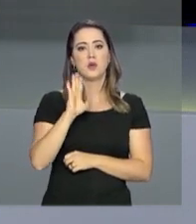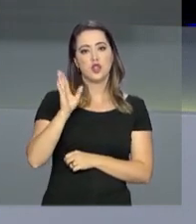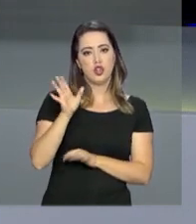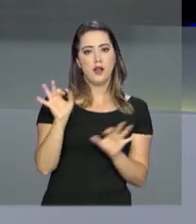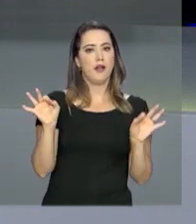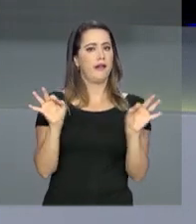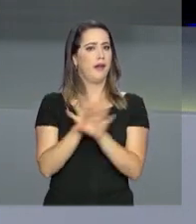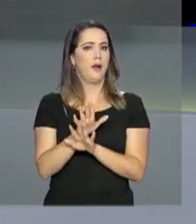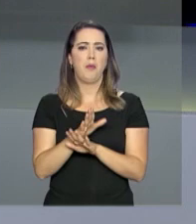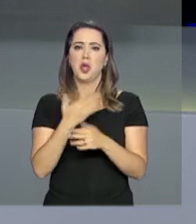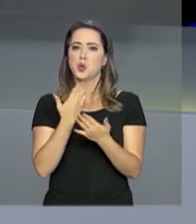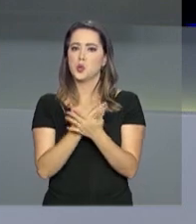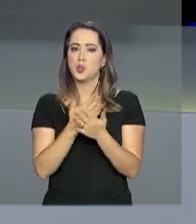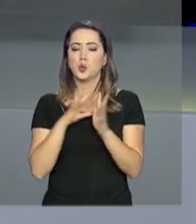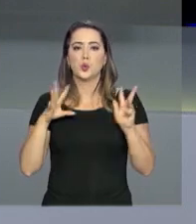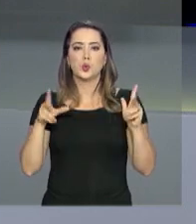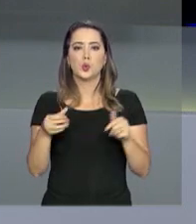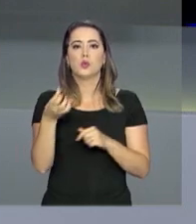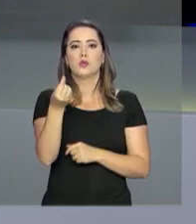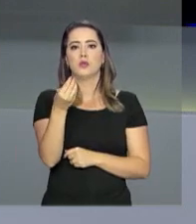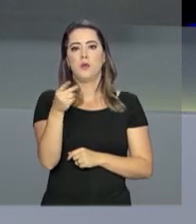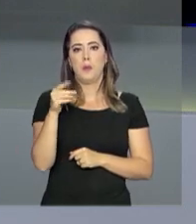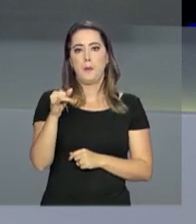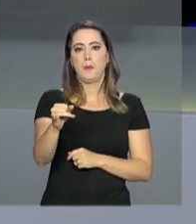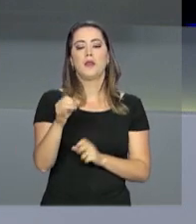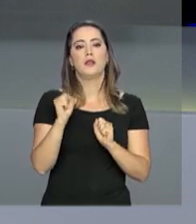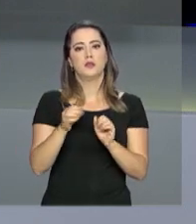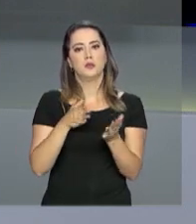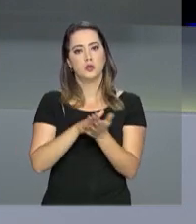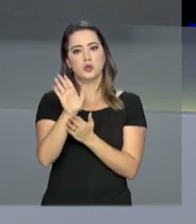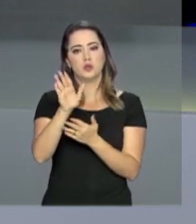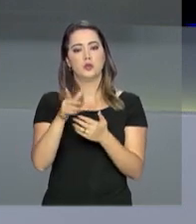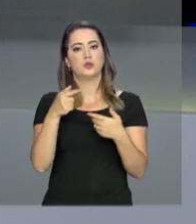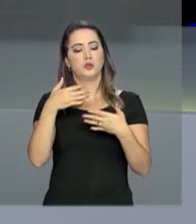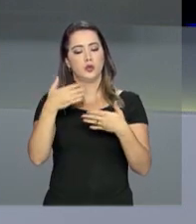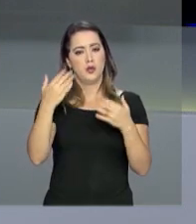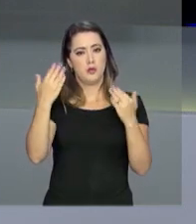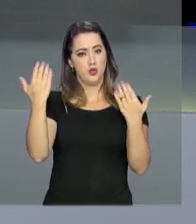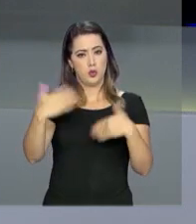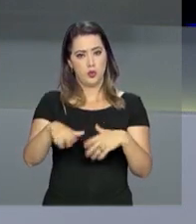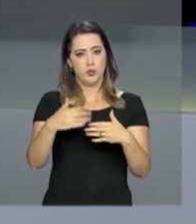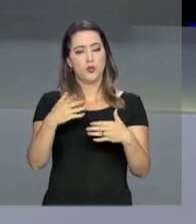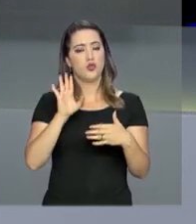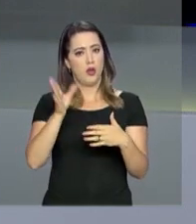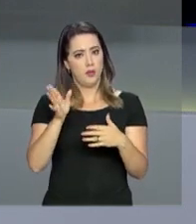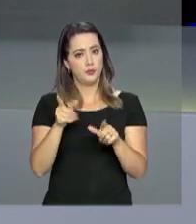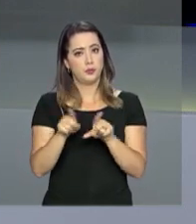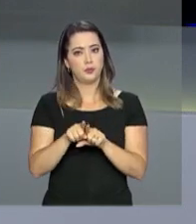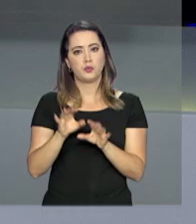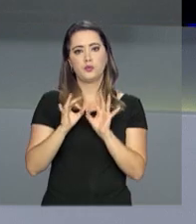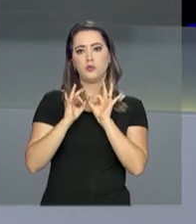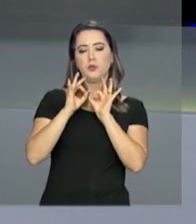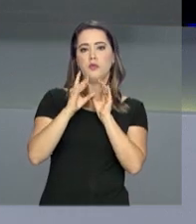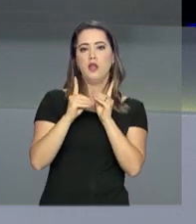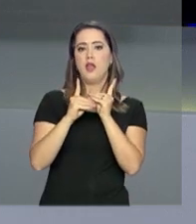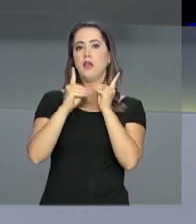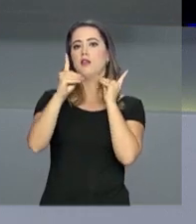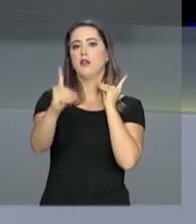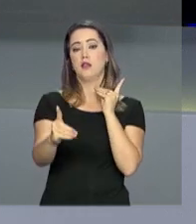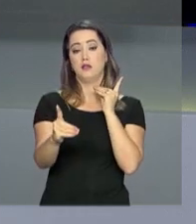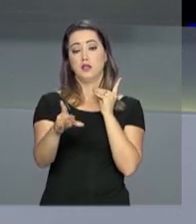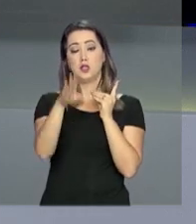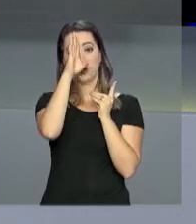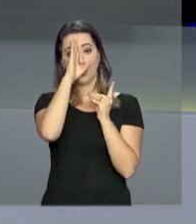conteúdo em 60 dias e podem emitir o certificado os cursos são a distância gratuitos e atendem diversos perfis